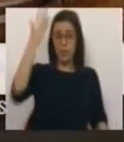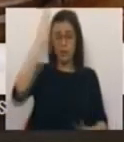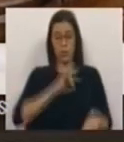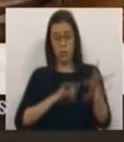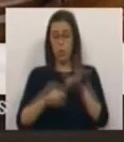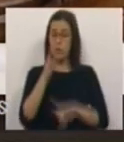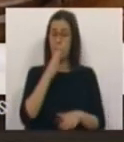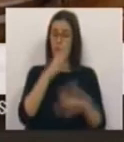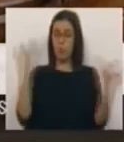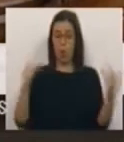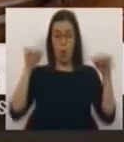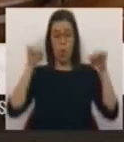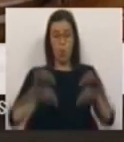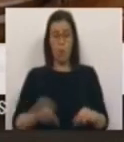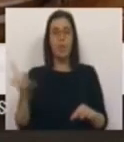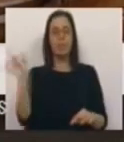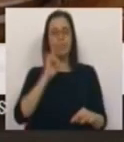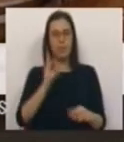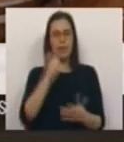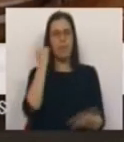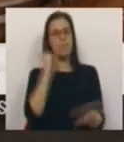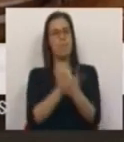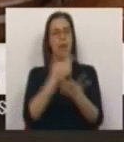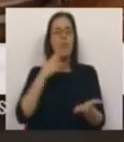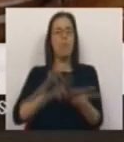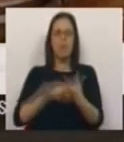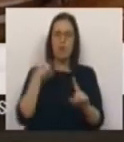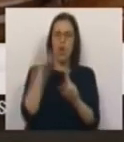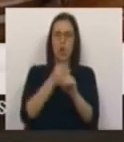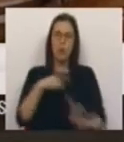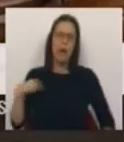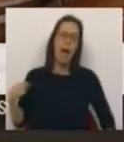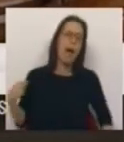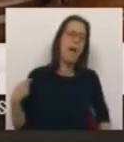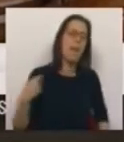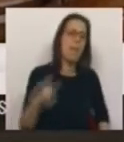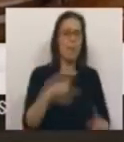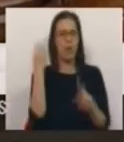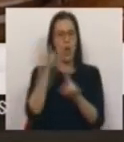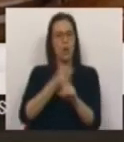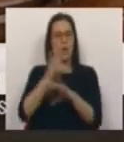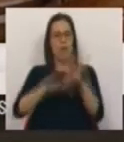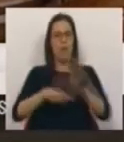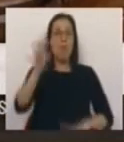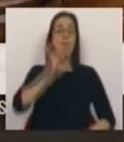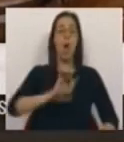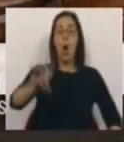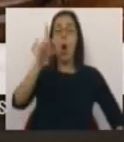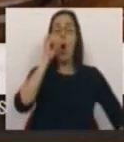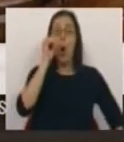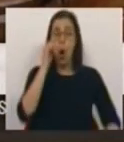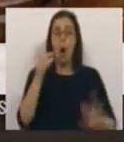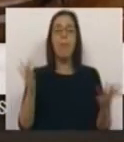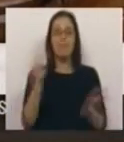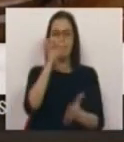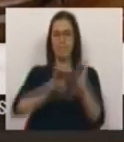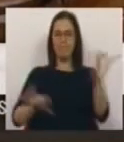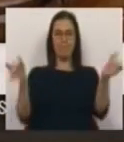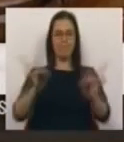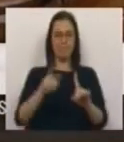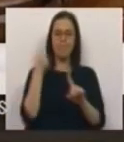senhores deputados, hoje é um dia para assinalar a razão da luta de todos os dias, luta feita por mulheres e homens que não